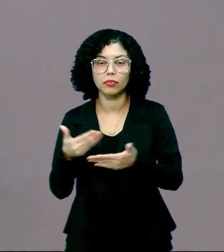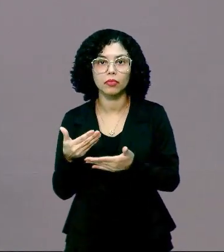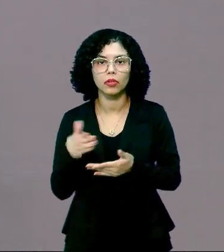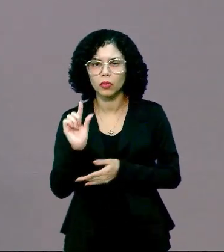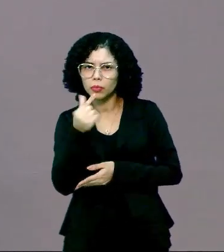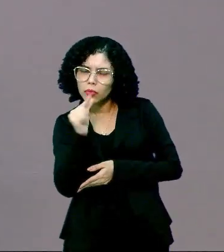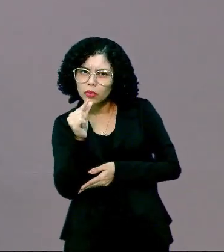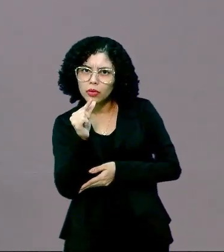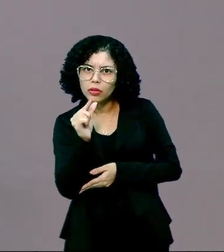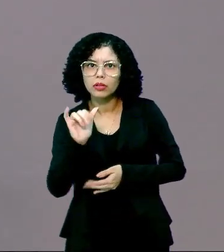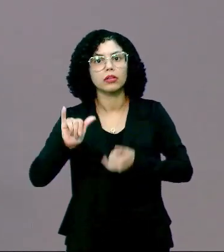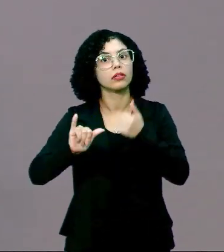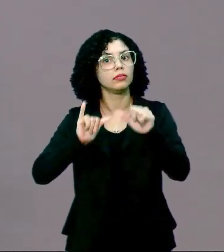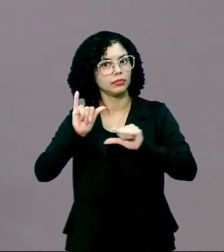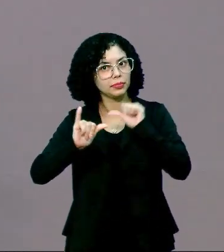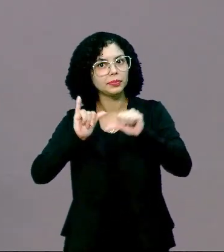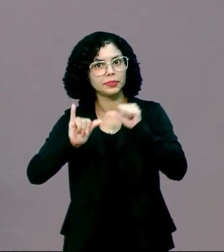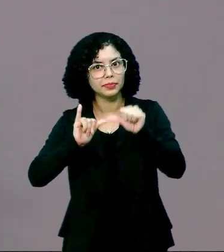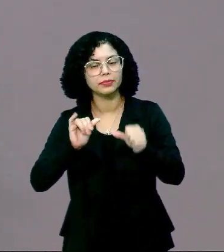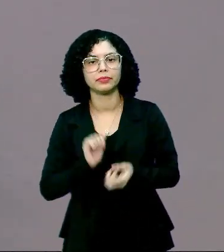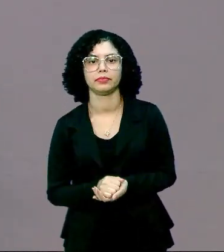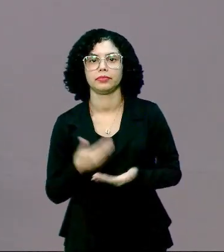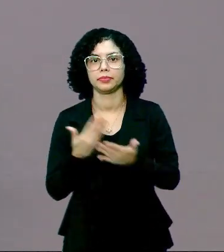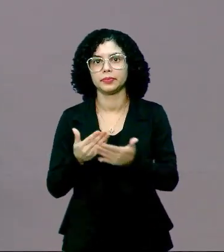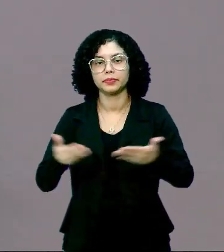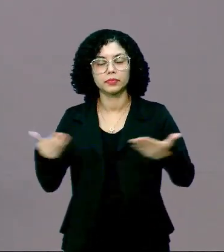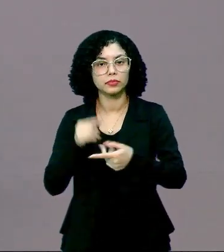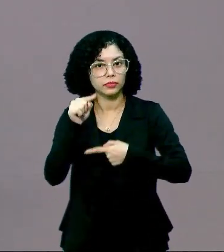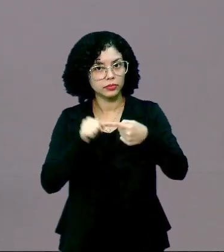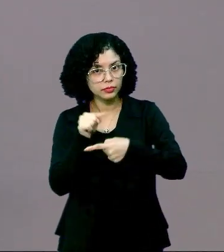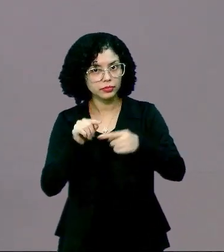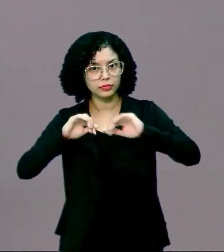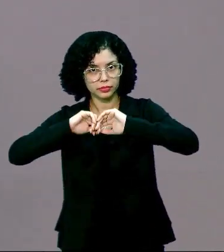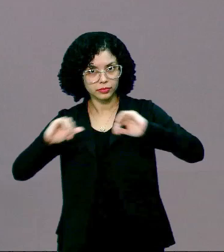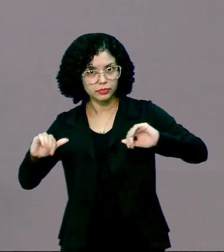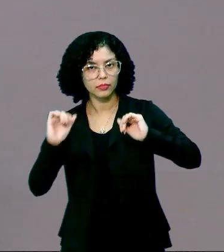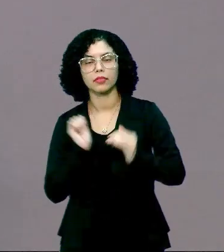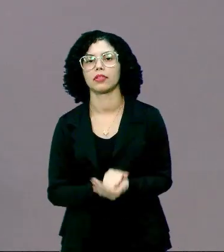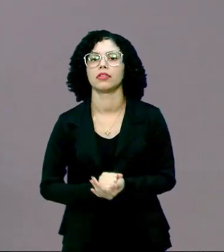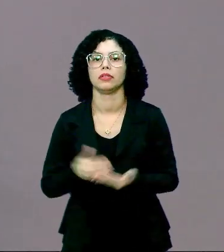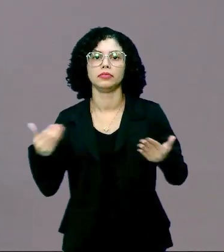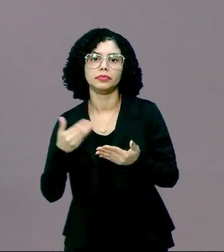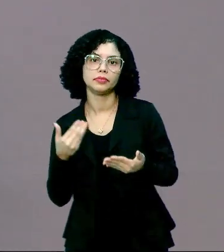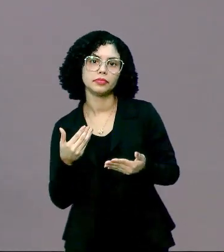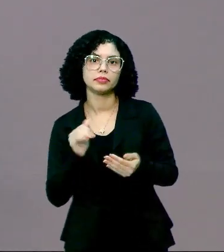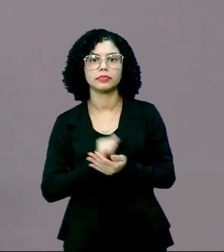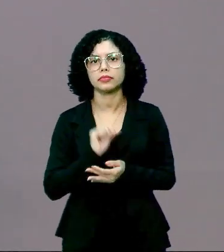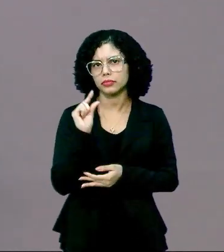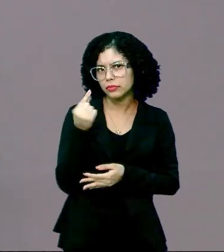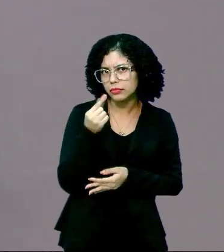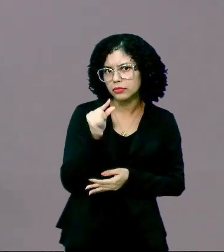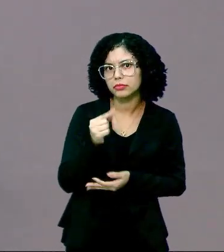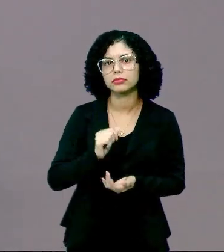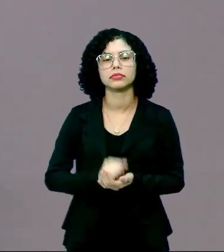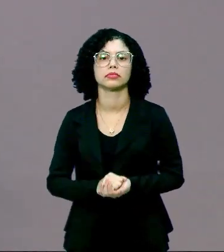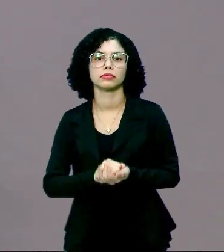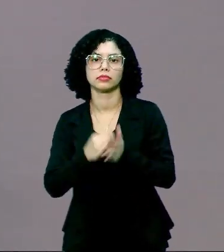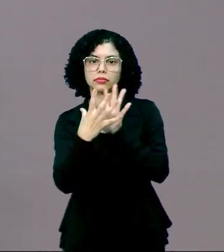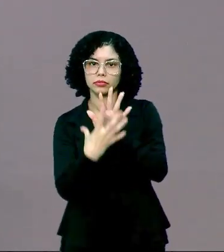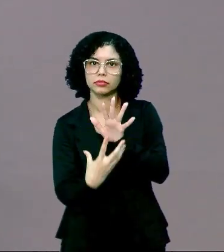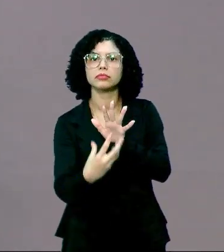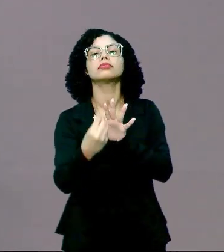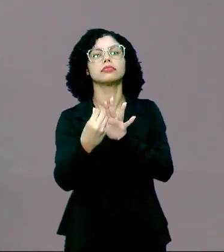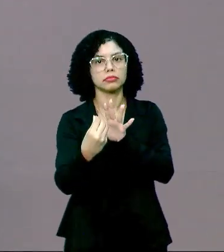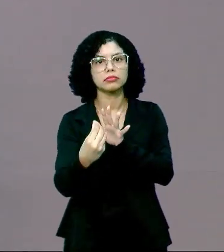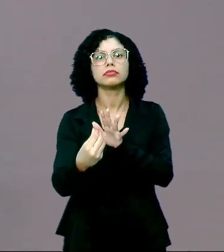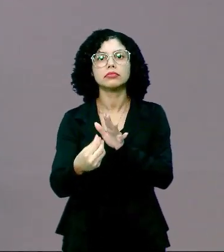falar um pouquinho sobre radioatividade. Essa nossa aula será dividida em duas partes. Hoje nós falaremos um pouco sobre as emissões